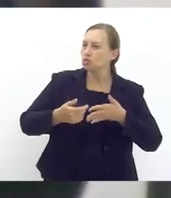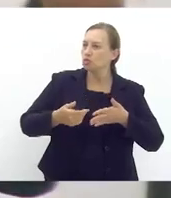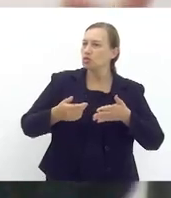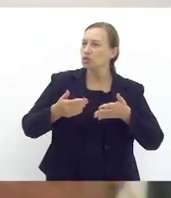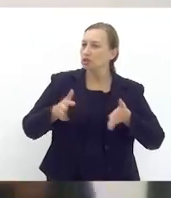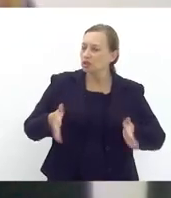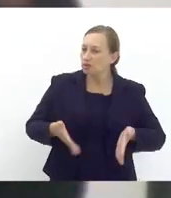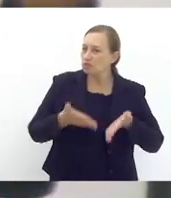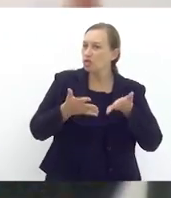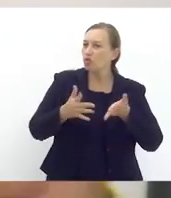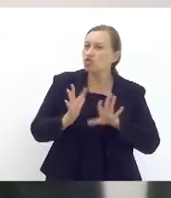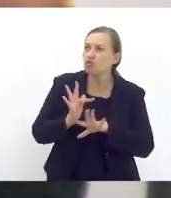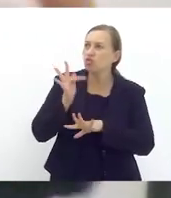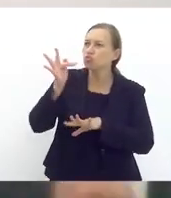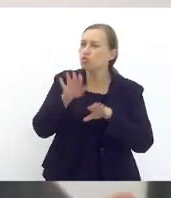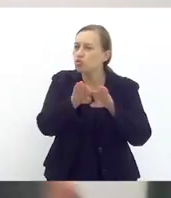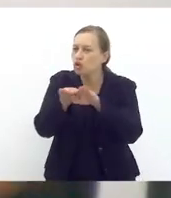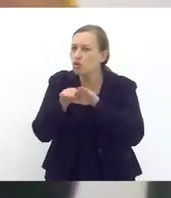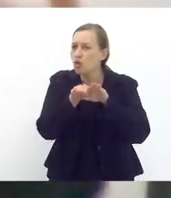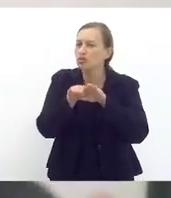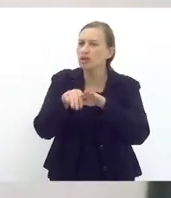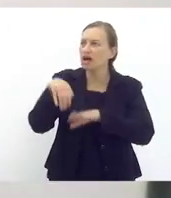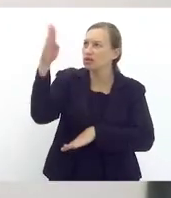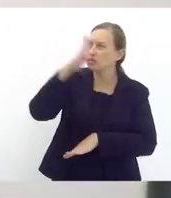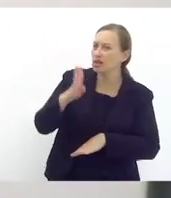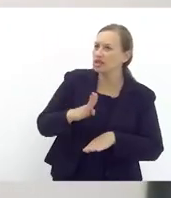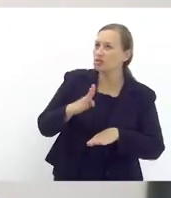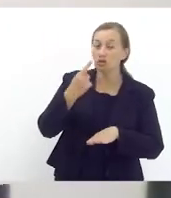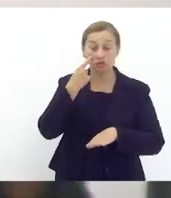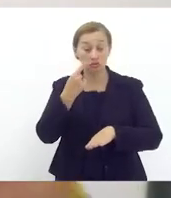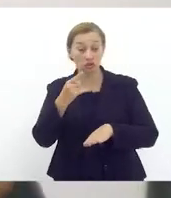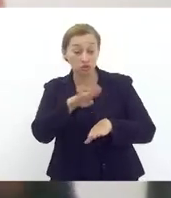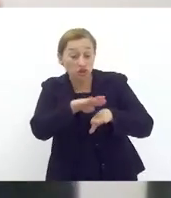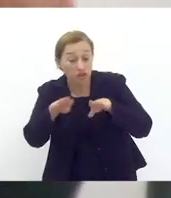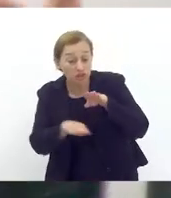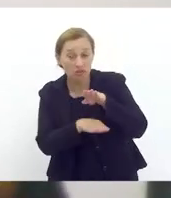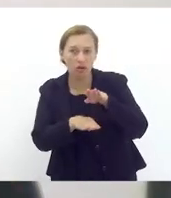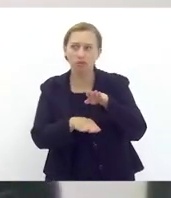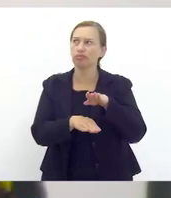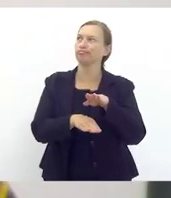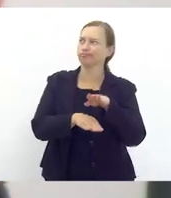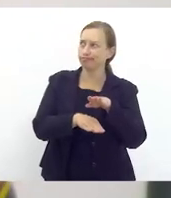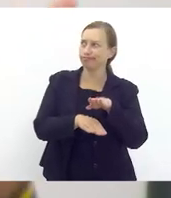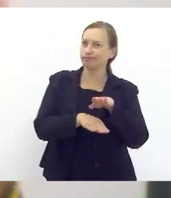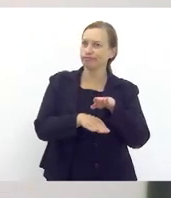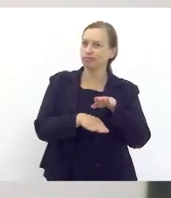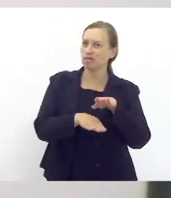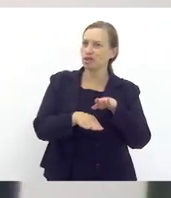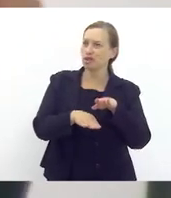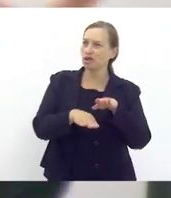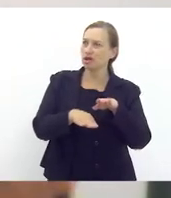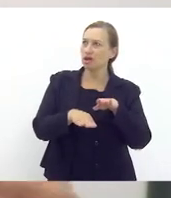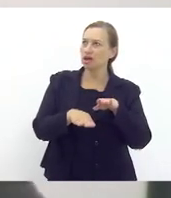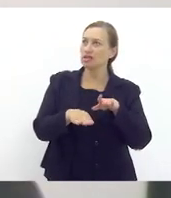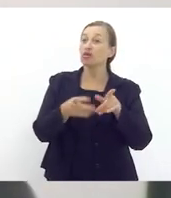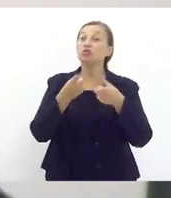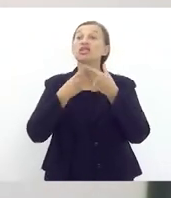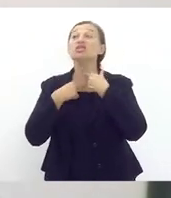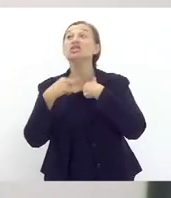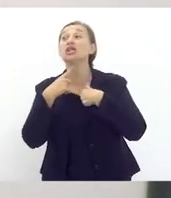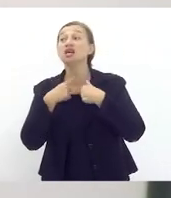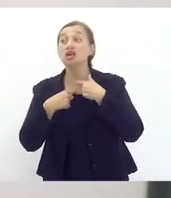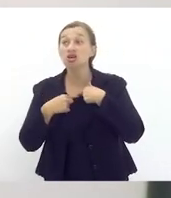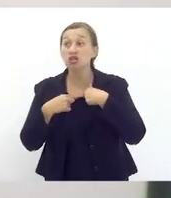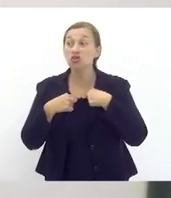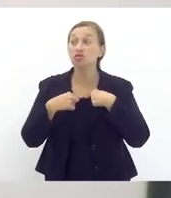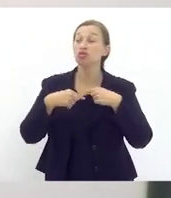possível futura igualdade no Brasil tão desigual né É esse o espírito Esse é o tom do que